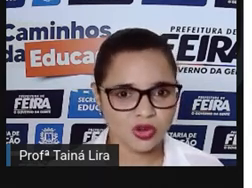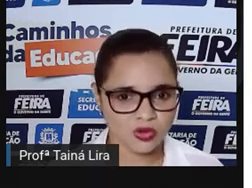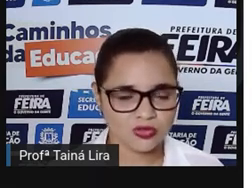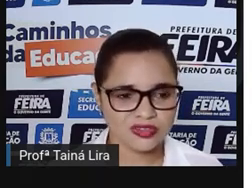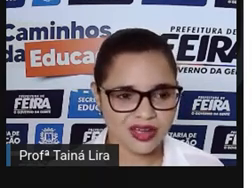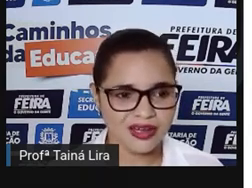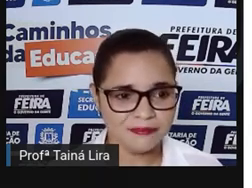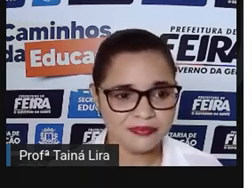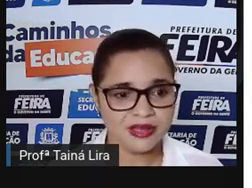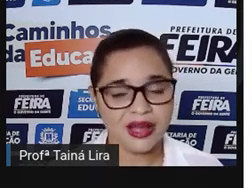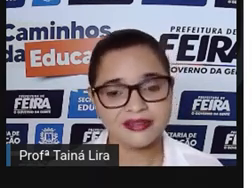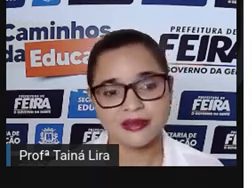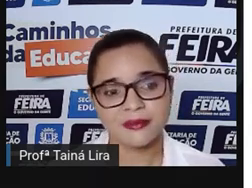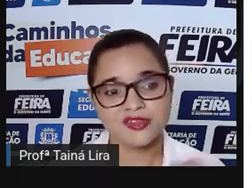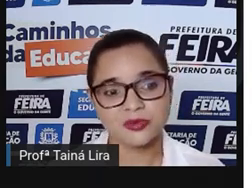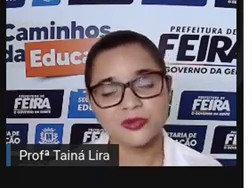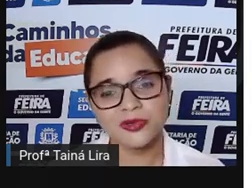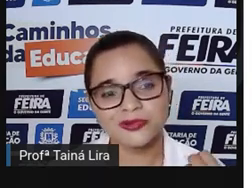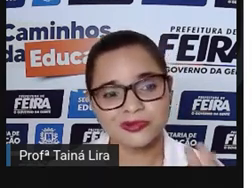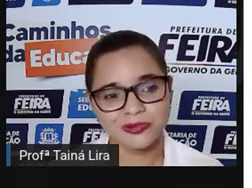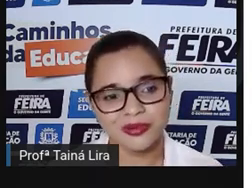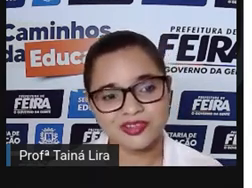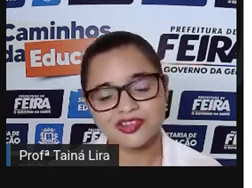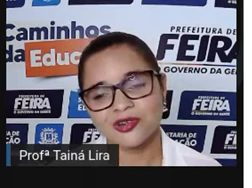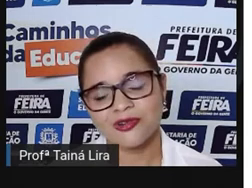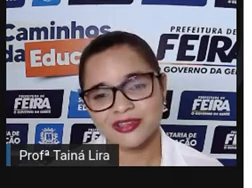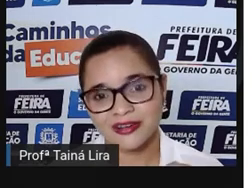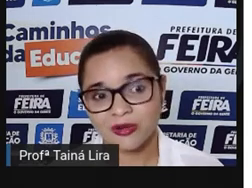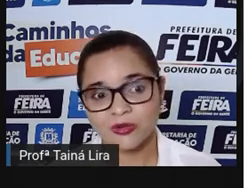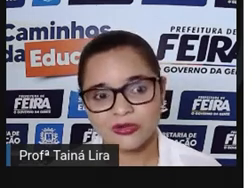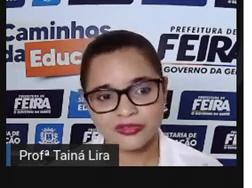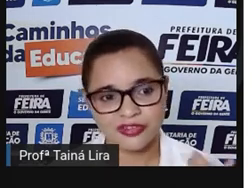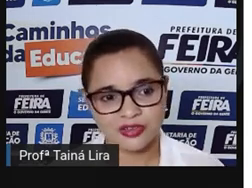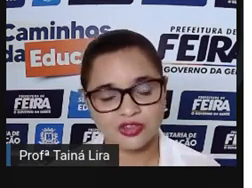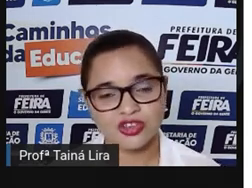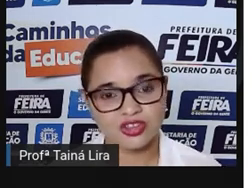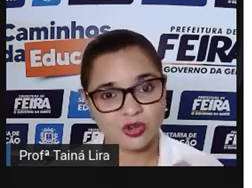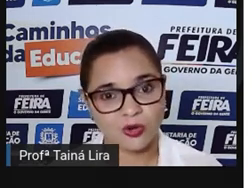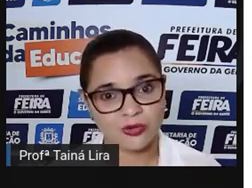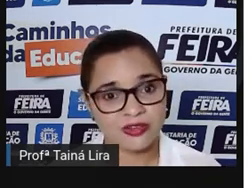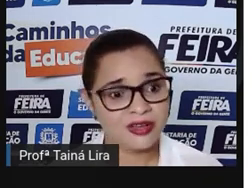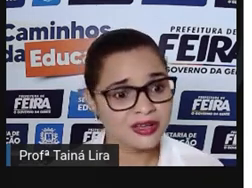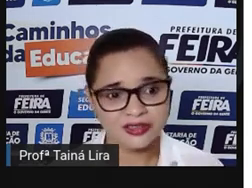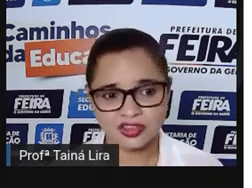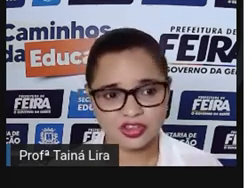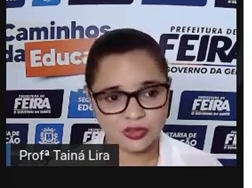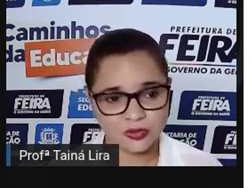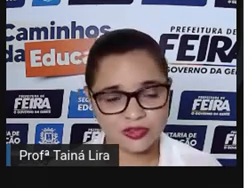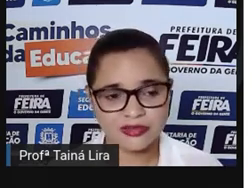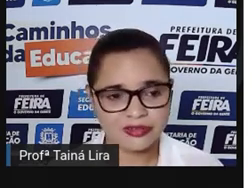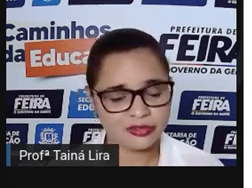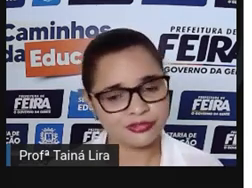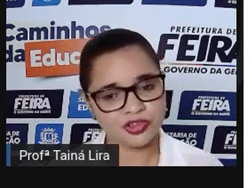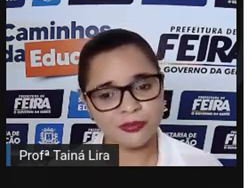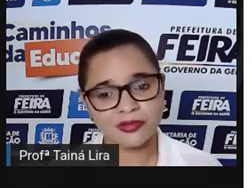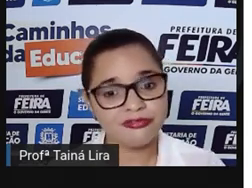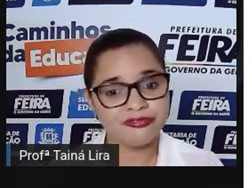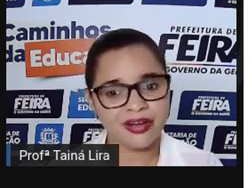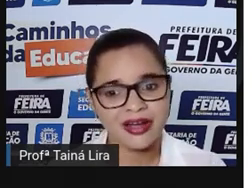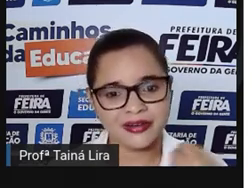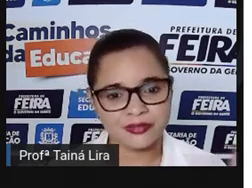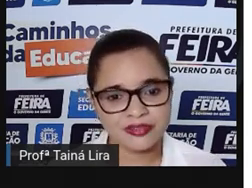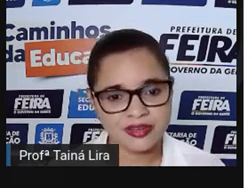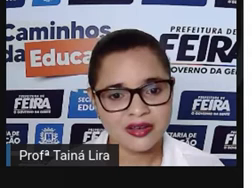os jogos, tá? Até mesmo no YouTube a gente encontra aí alguns vídeos de jogos antigos, não só de futebol,